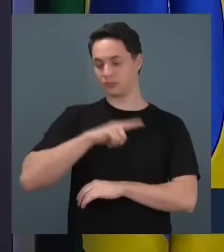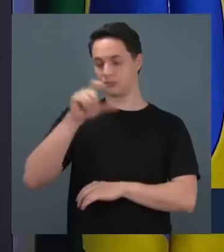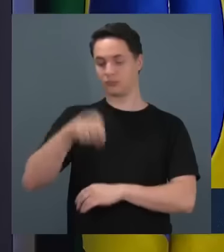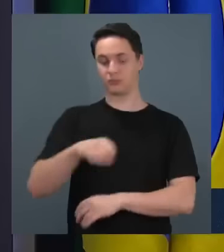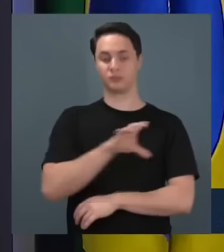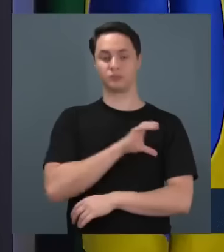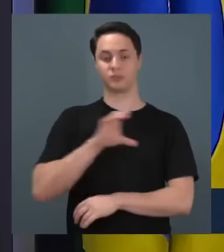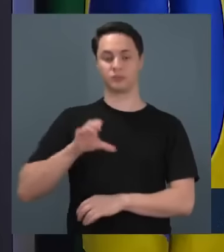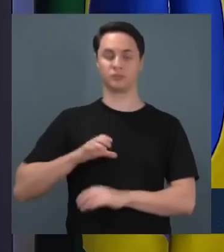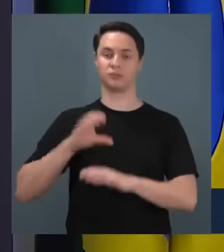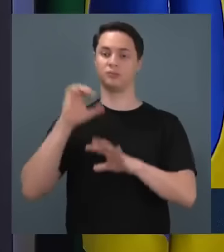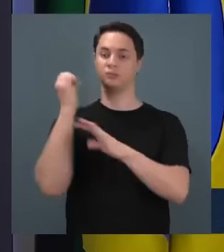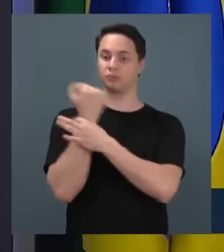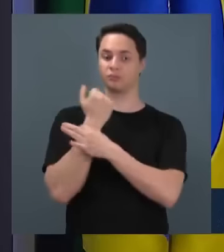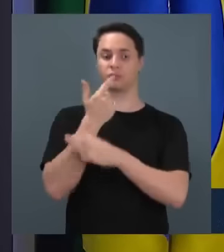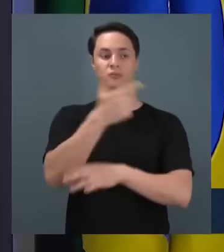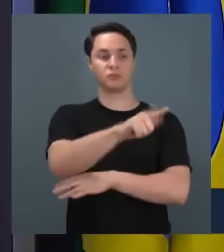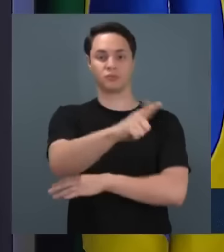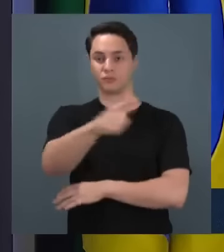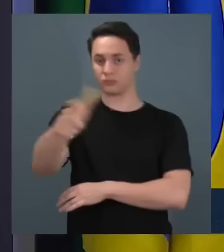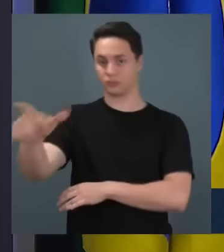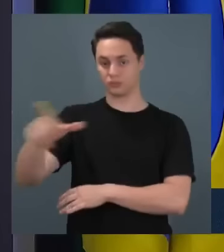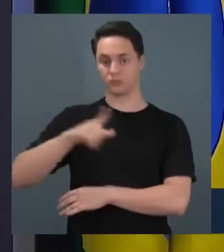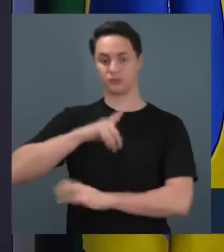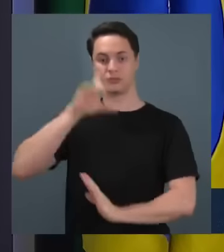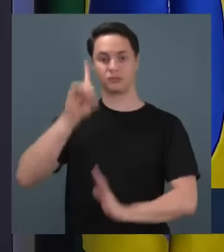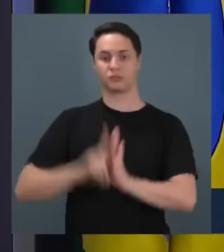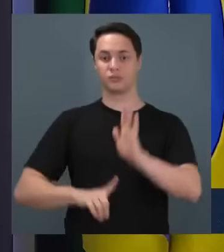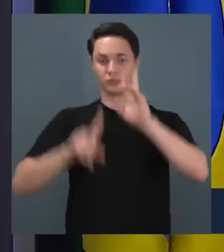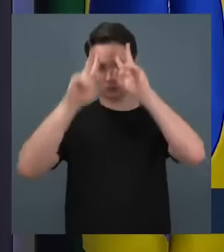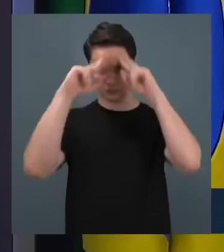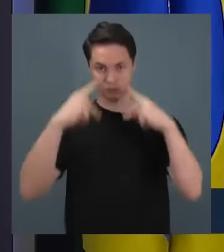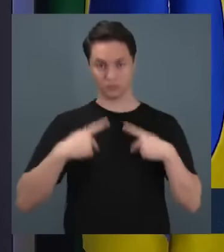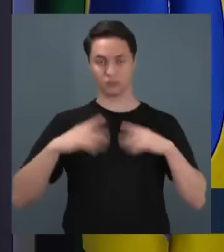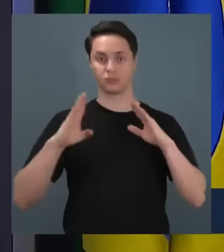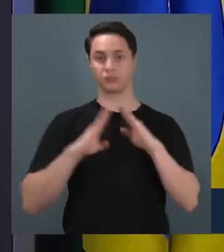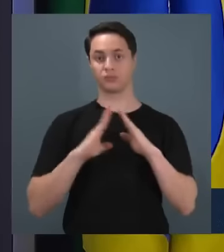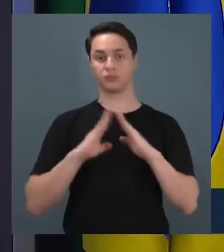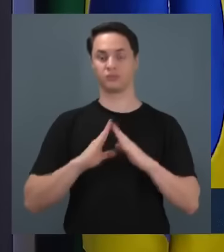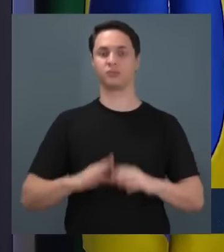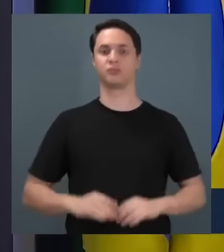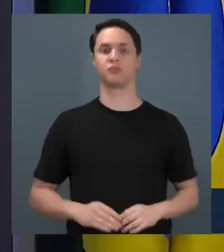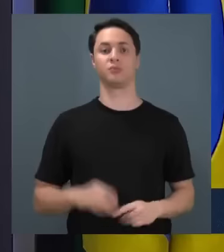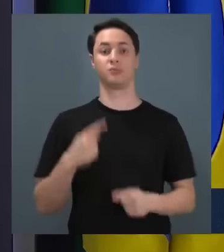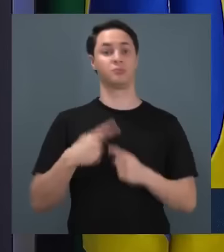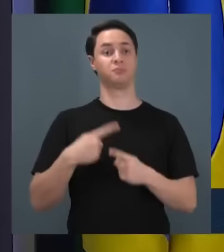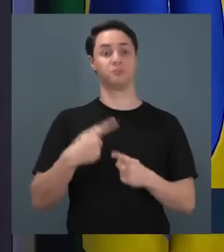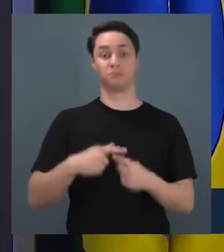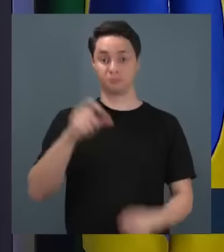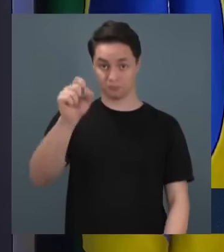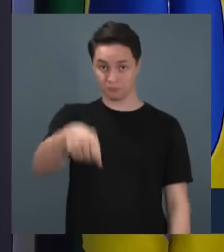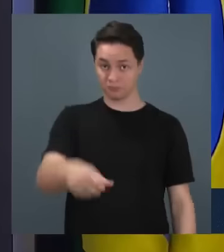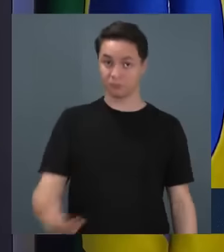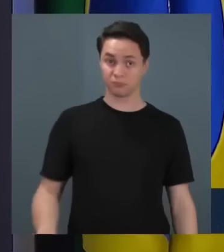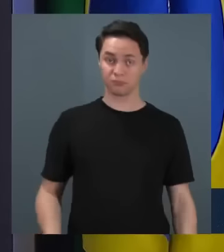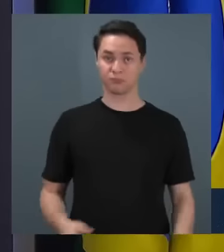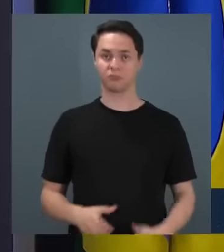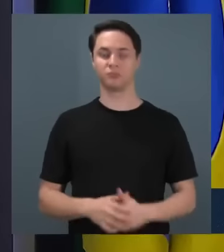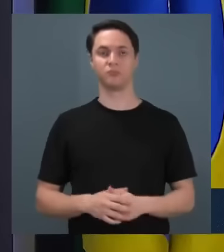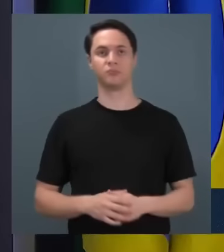Comissão de Segurança e outras de Direitos Humanos também aqui da Casa. Porque sim,